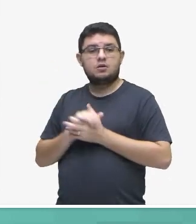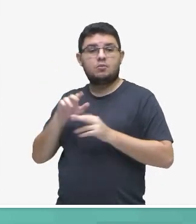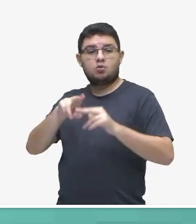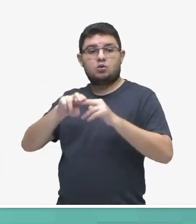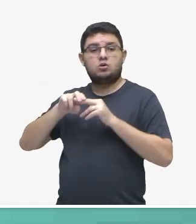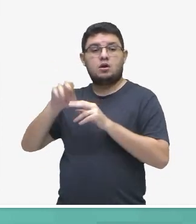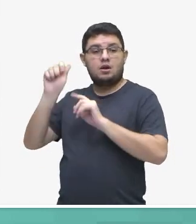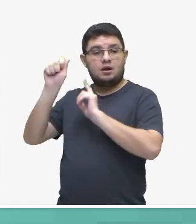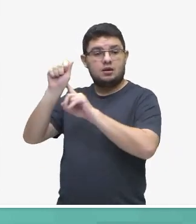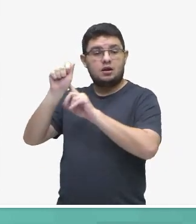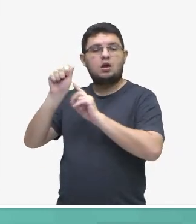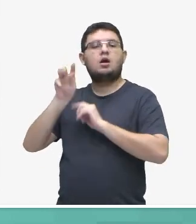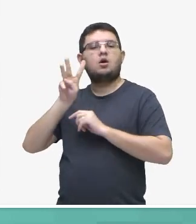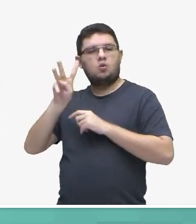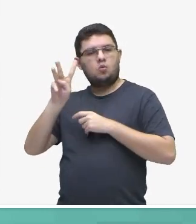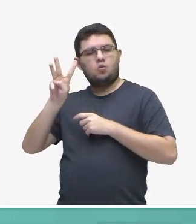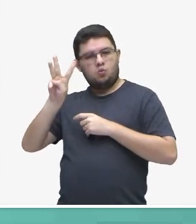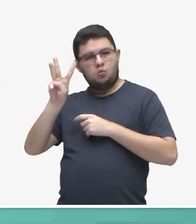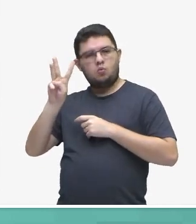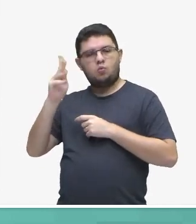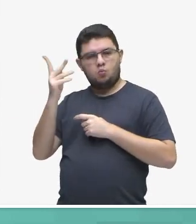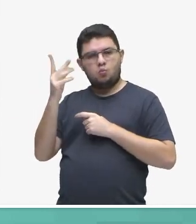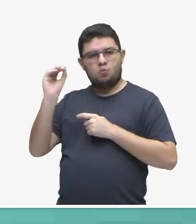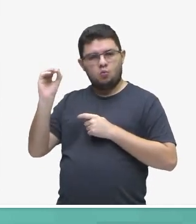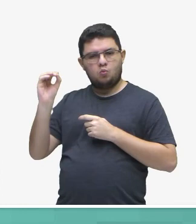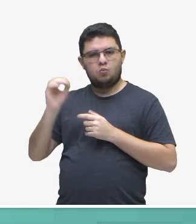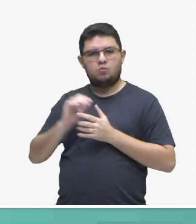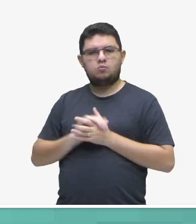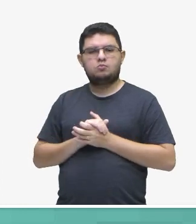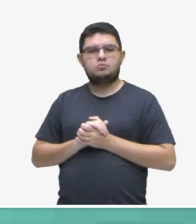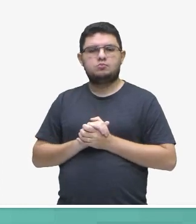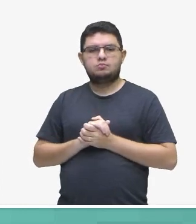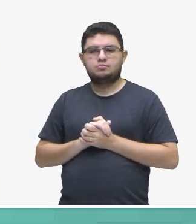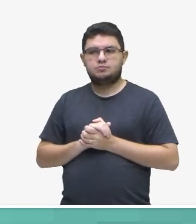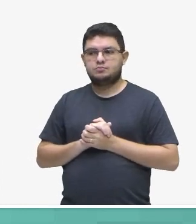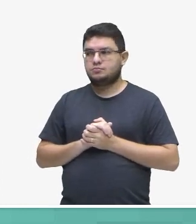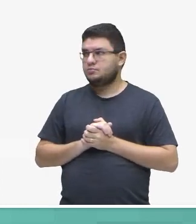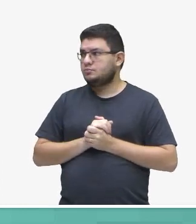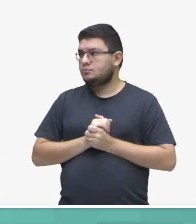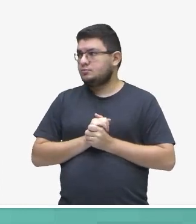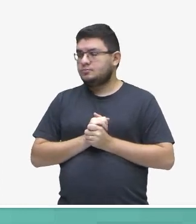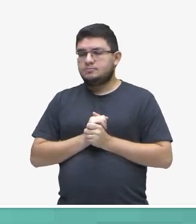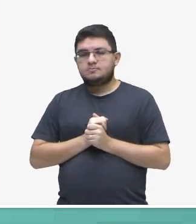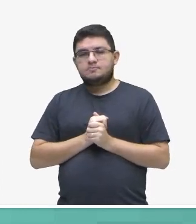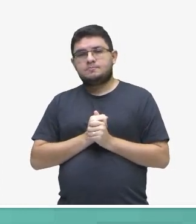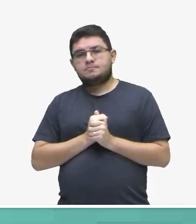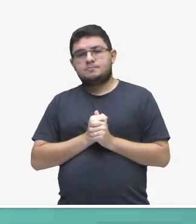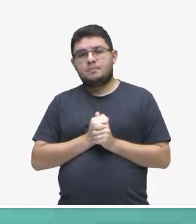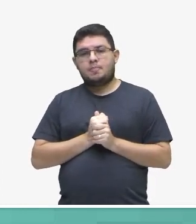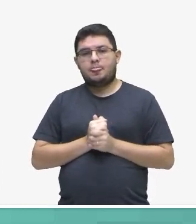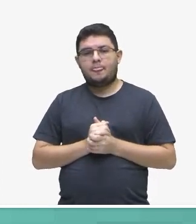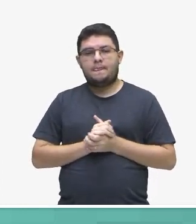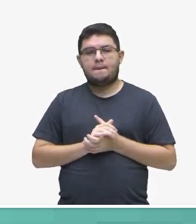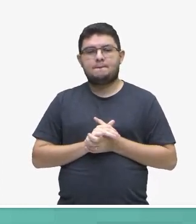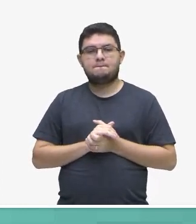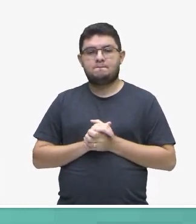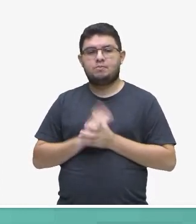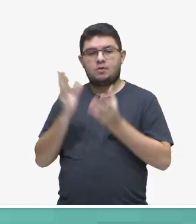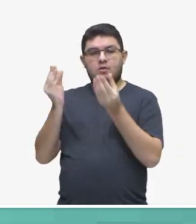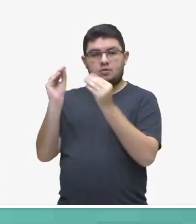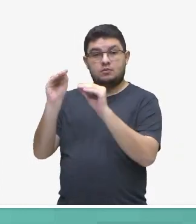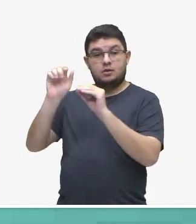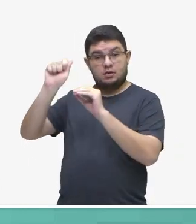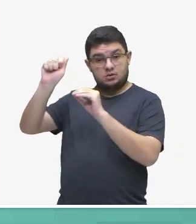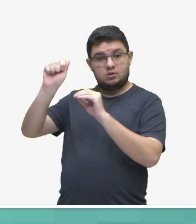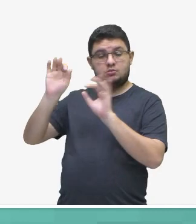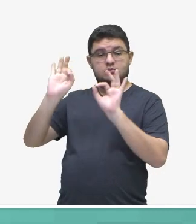vou utilizar o who, a pergunta Who does she live with? Com quem ela mora, tá? Bom, na letra